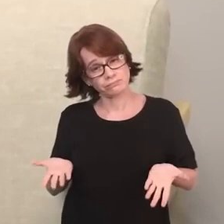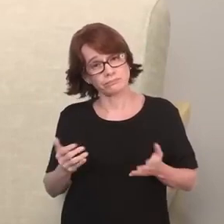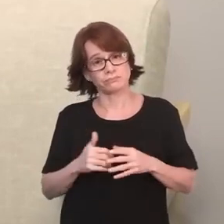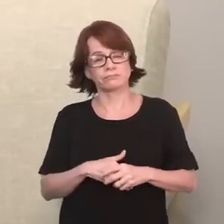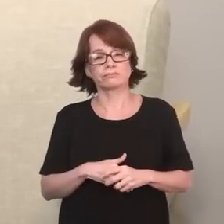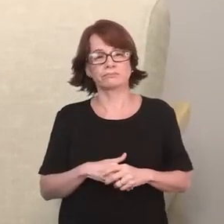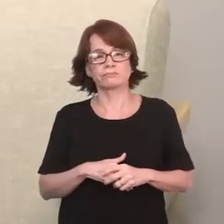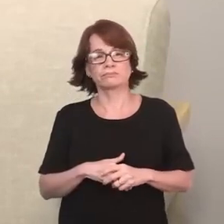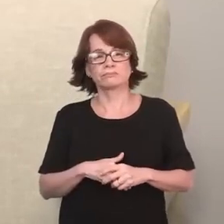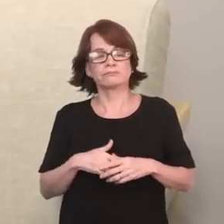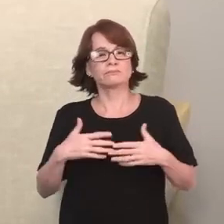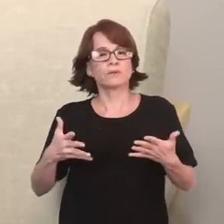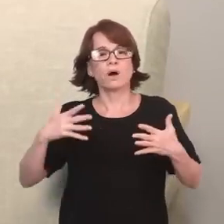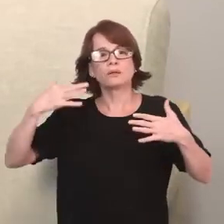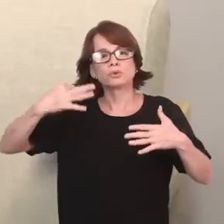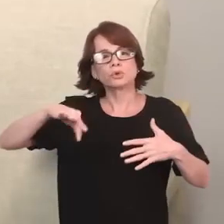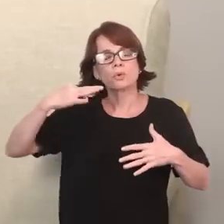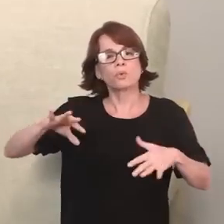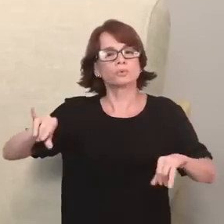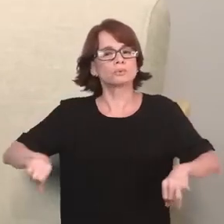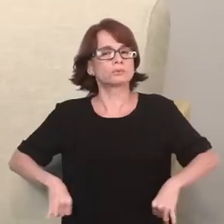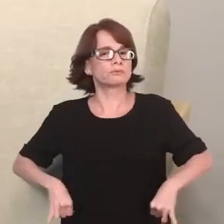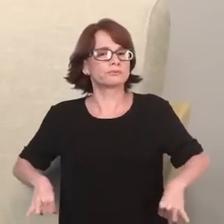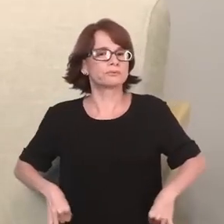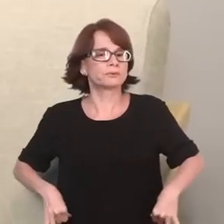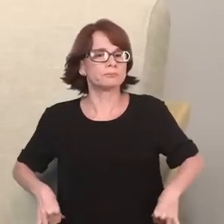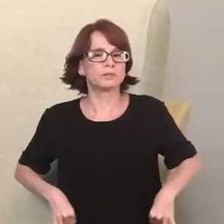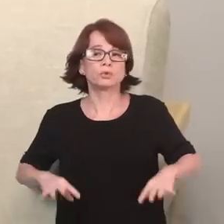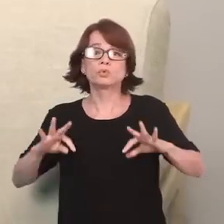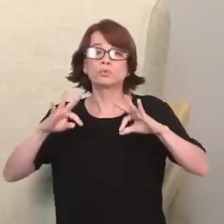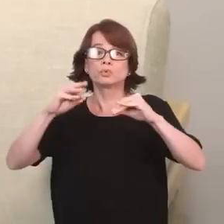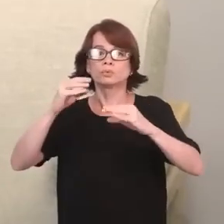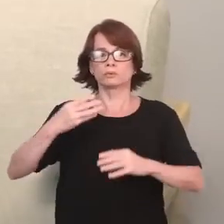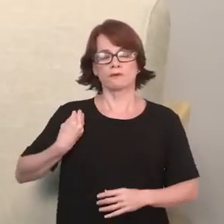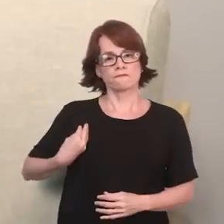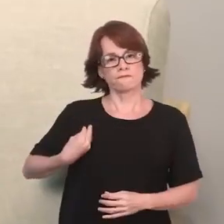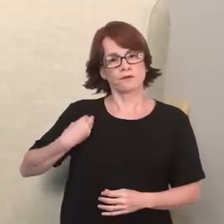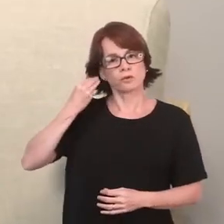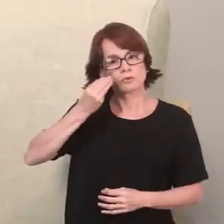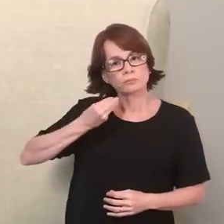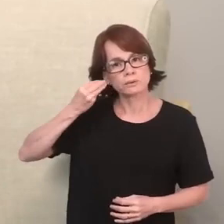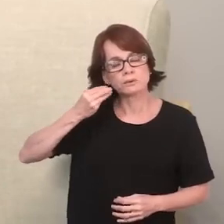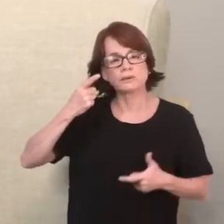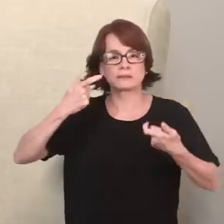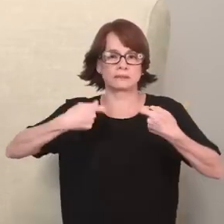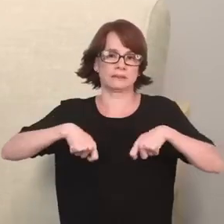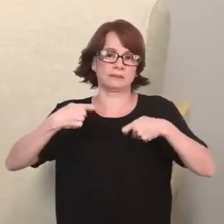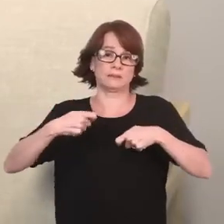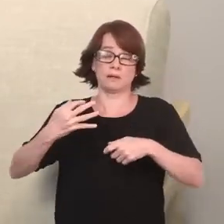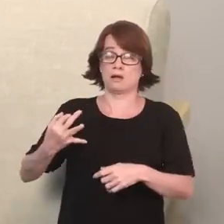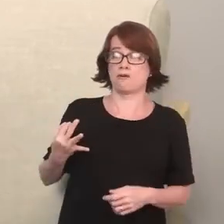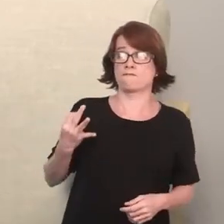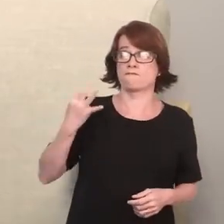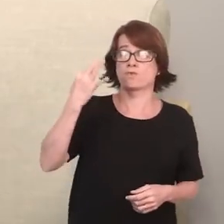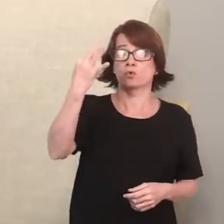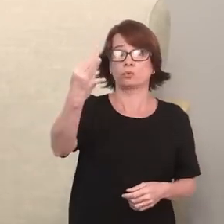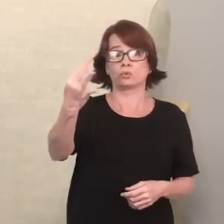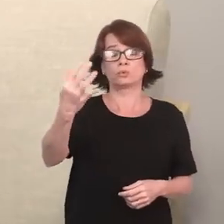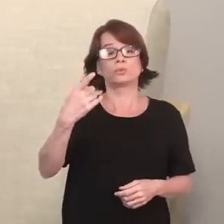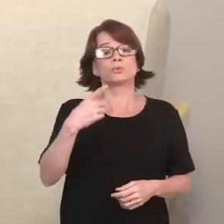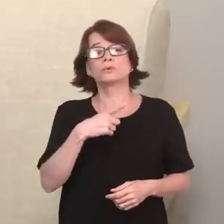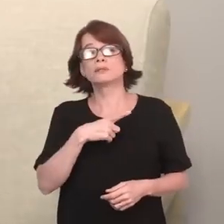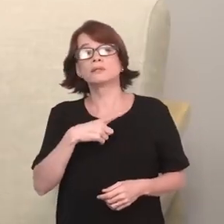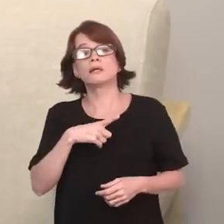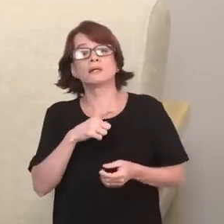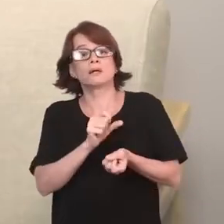às vezes, toda aquela dor, todo aquele sofrimento, tudo que você está vivendo, ele é necessário para que lá na frente